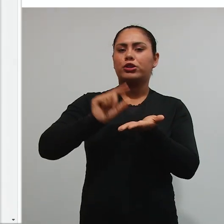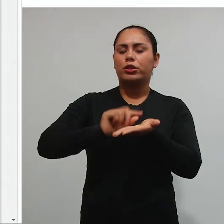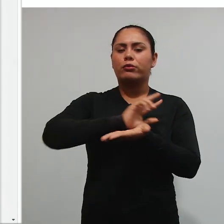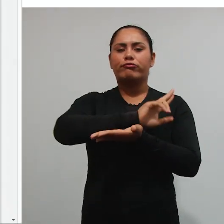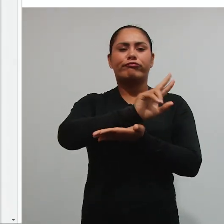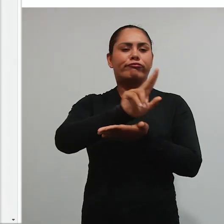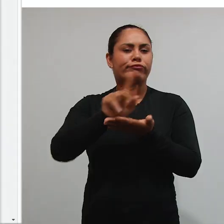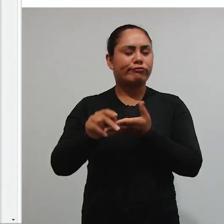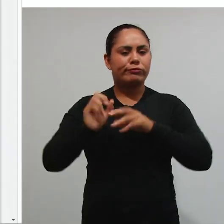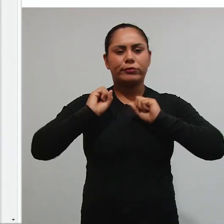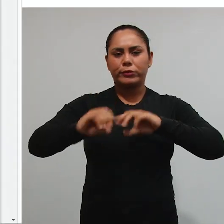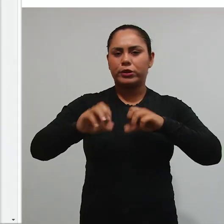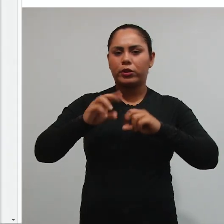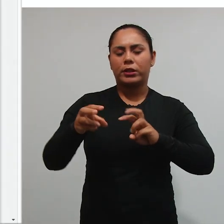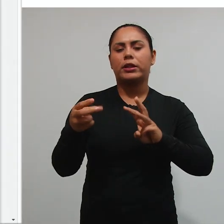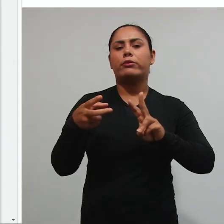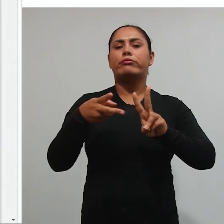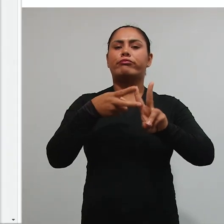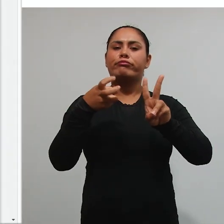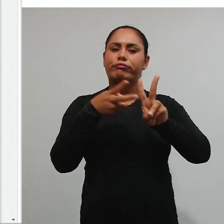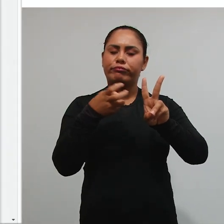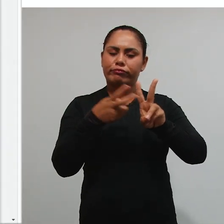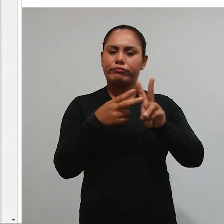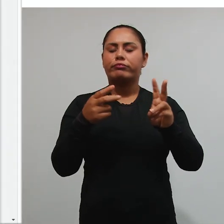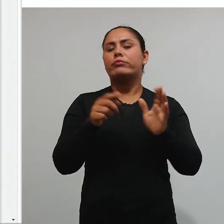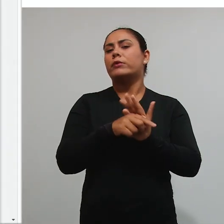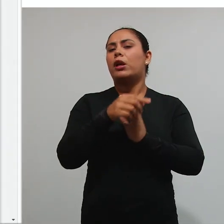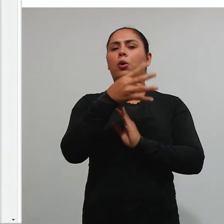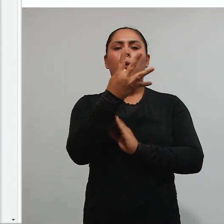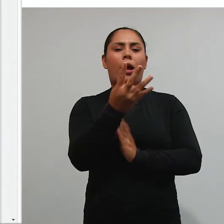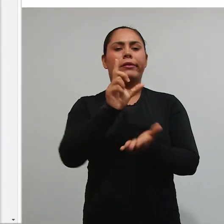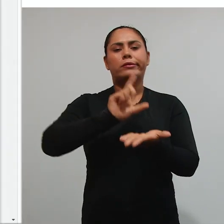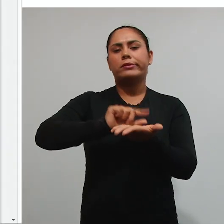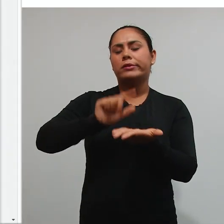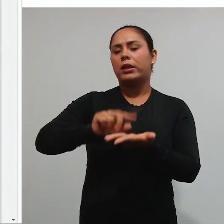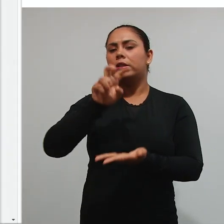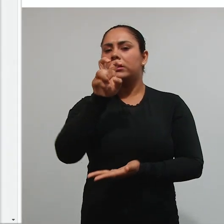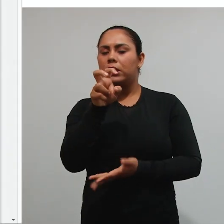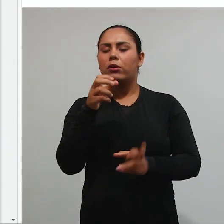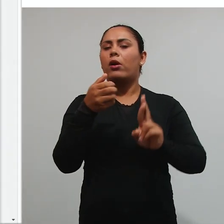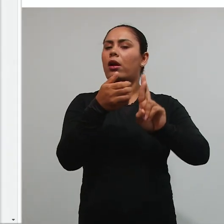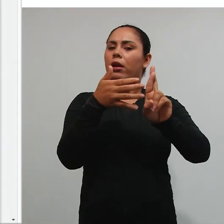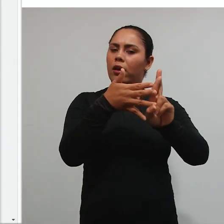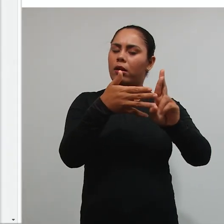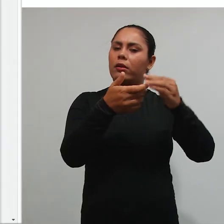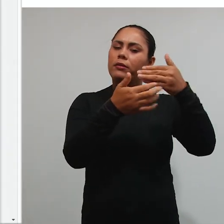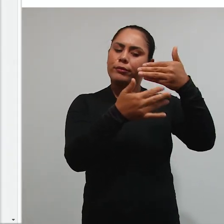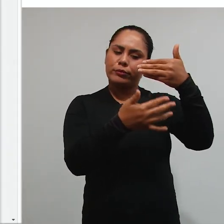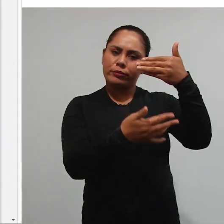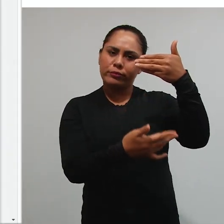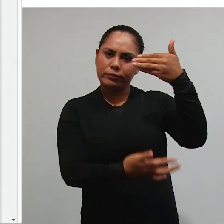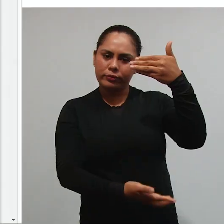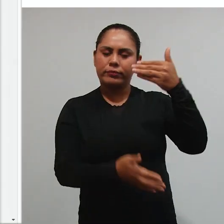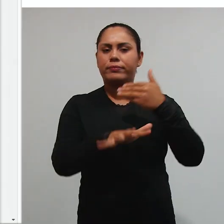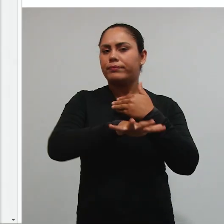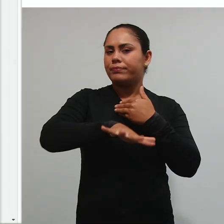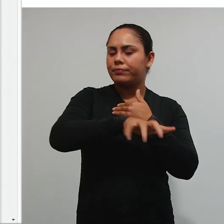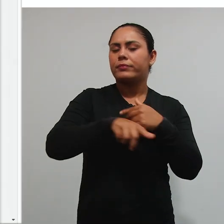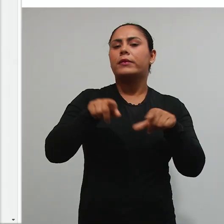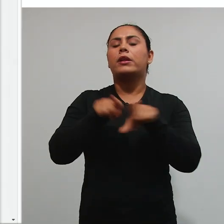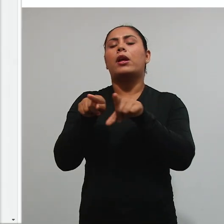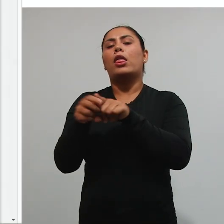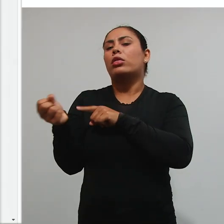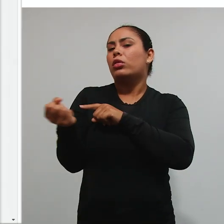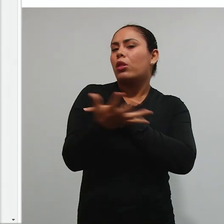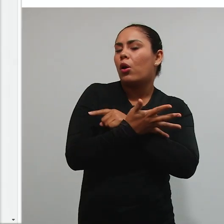sobre educação indígena. Aí 4, 5 artigos, quando termina, tem as referências daquela área. Aí depois a